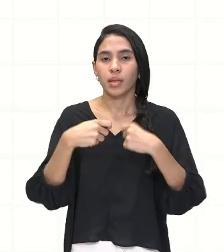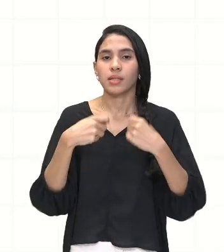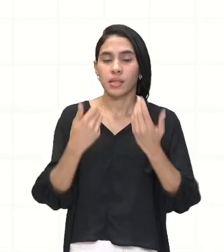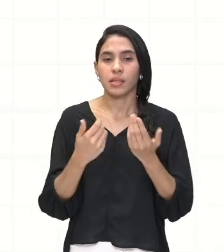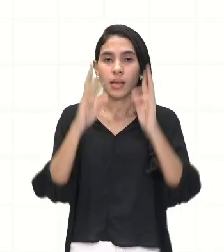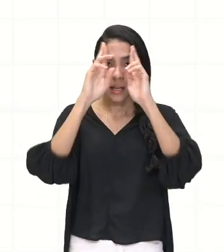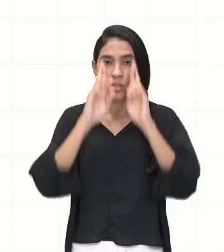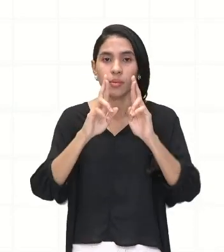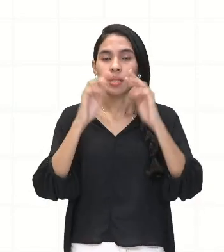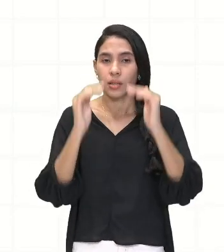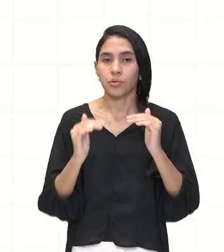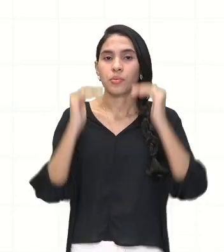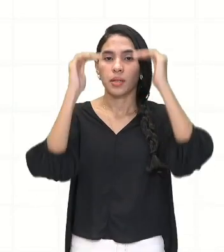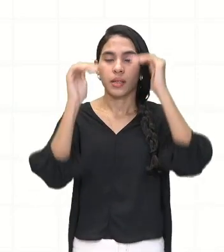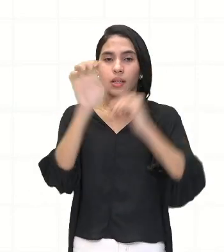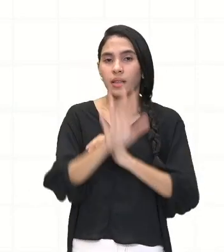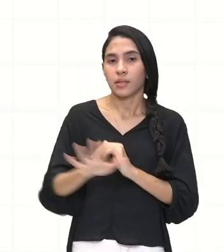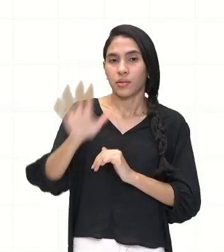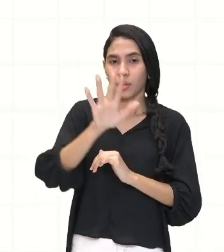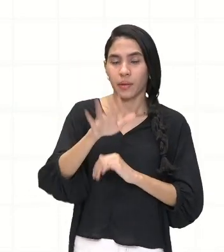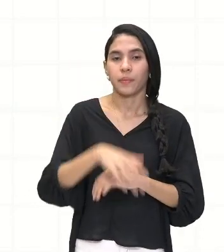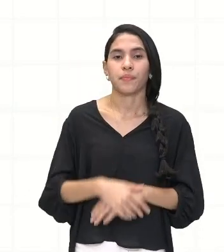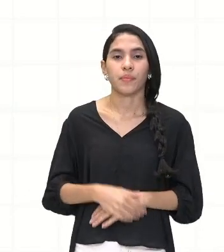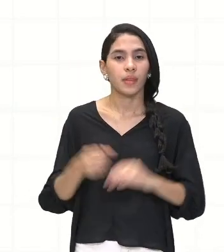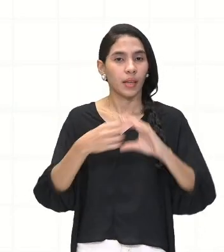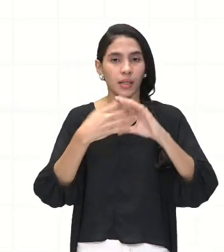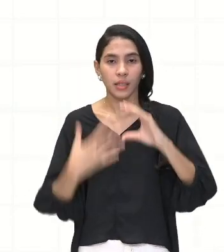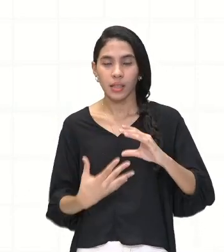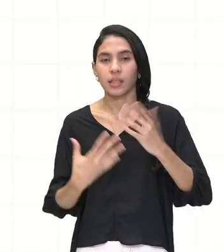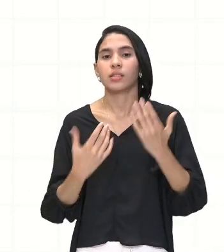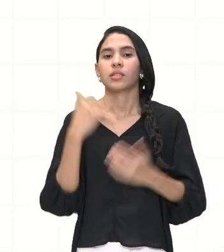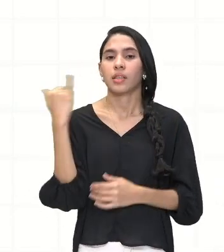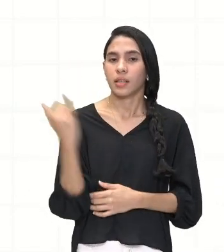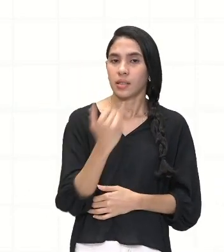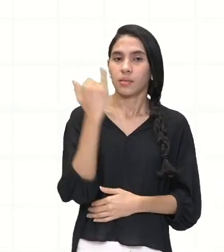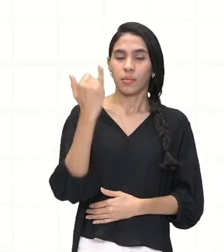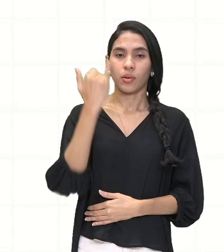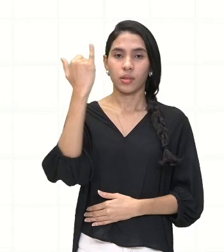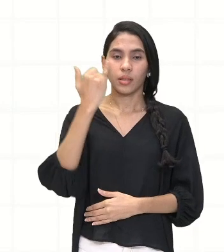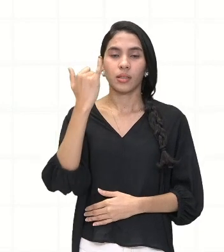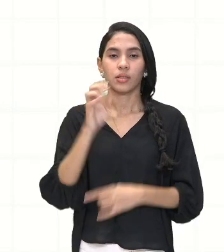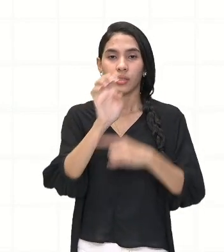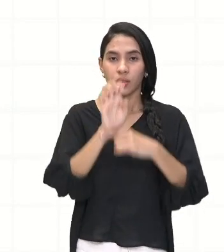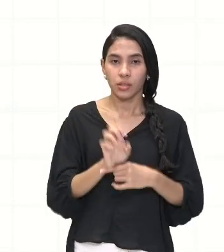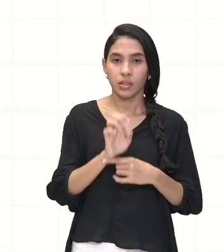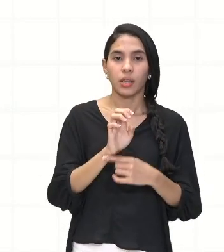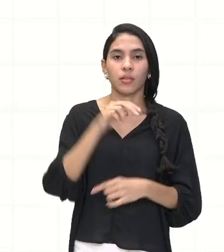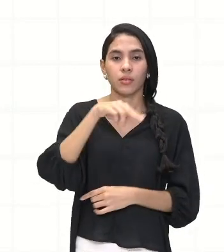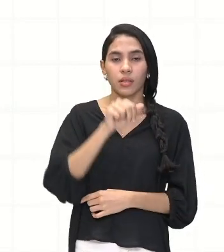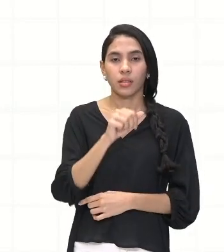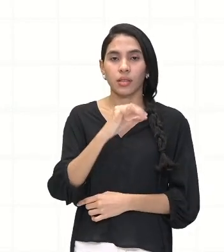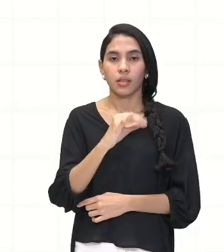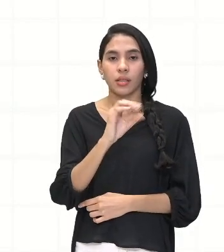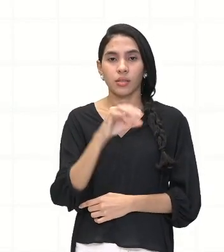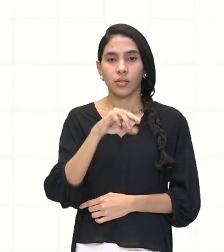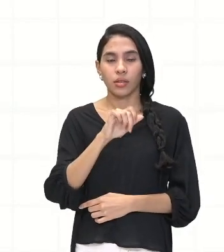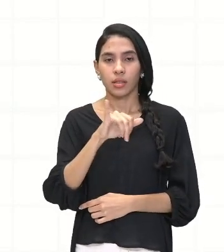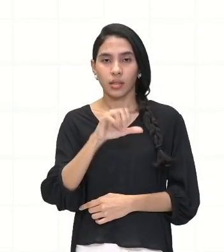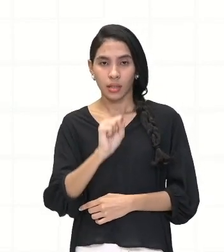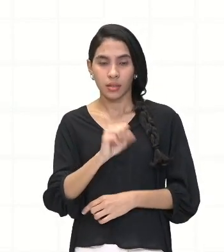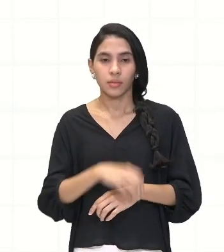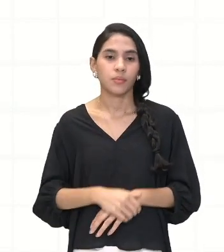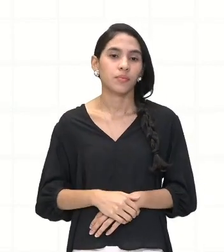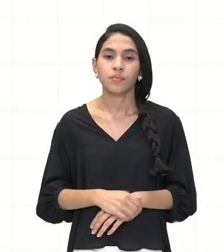soberania nacional. É uma característica muito importante dos Estados nacionais. Então,